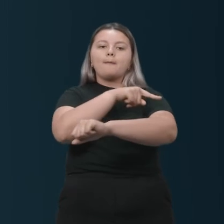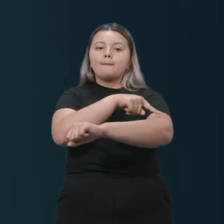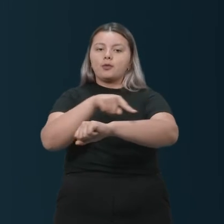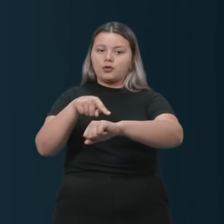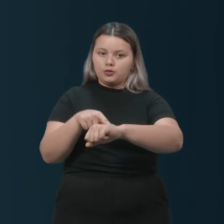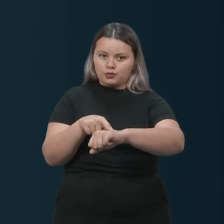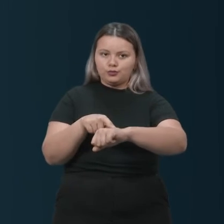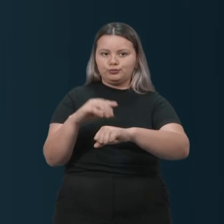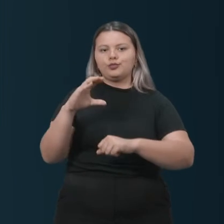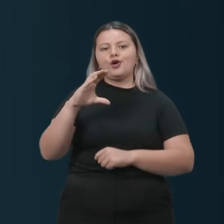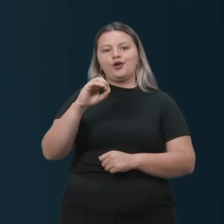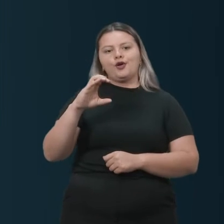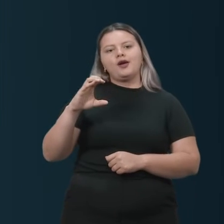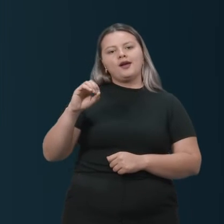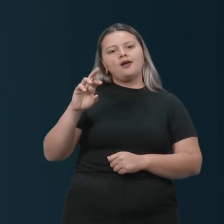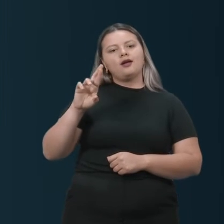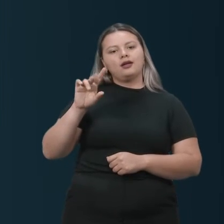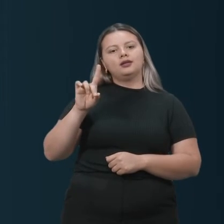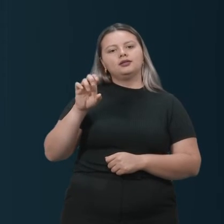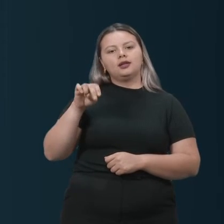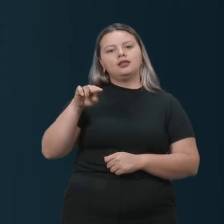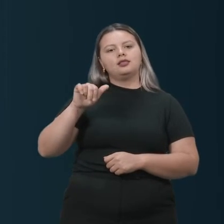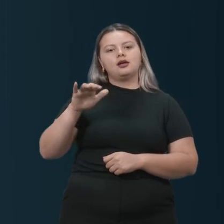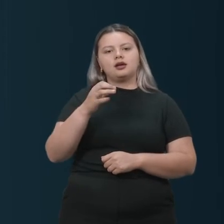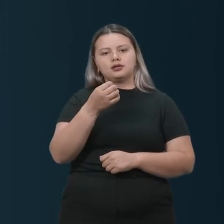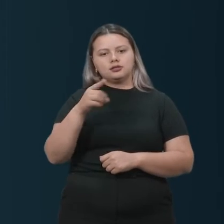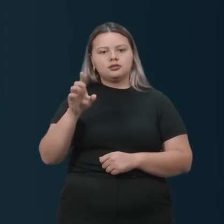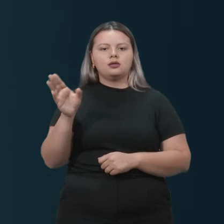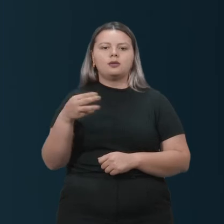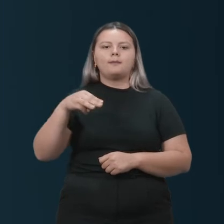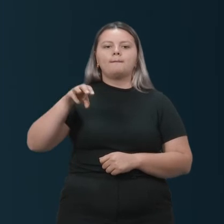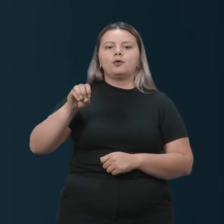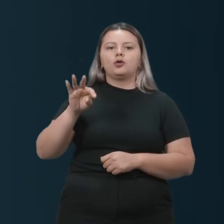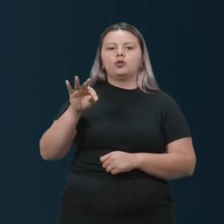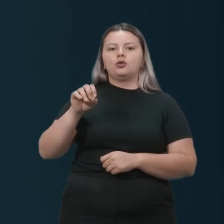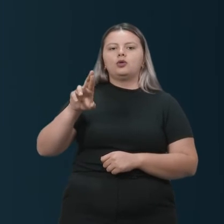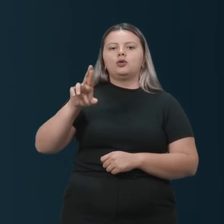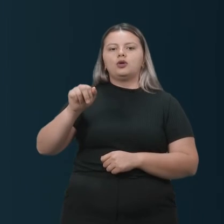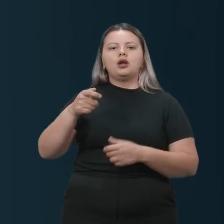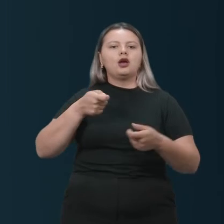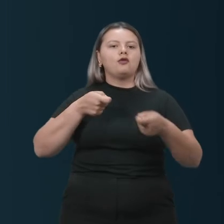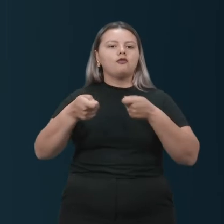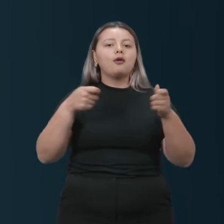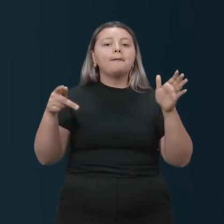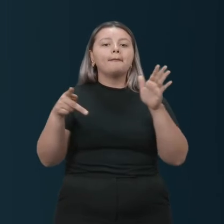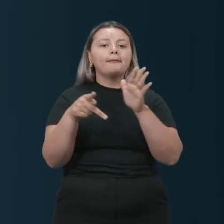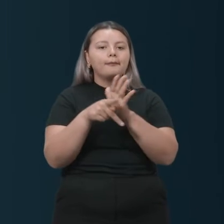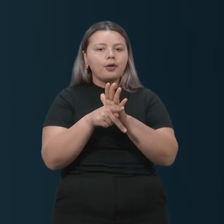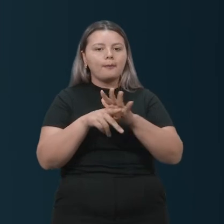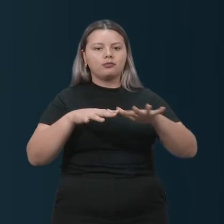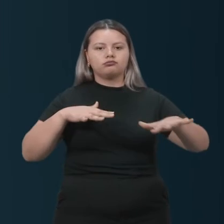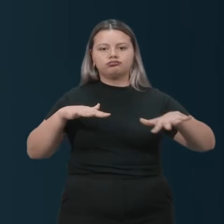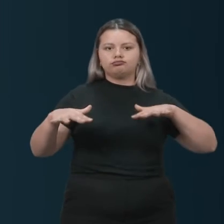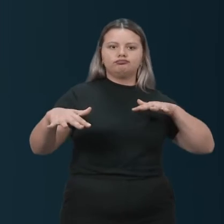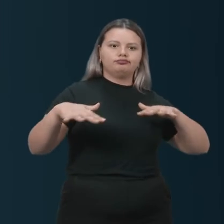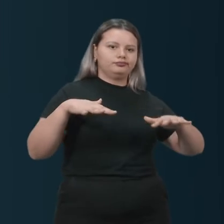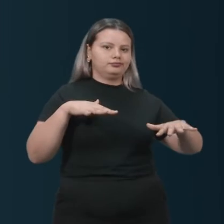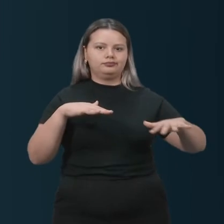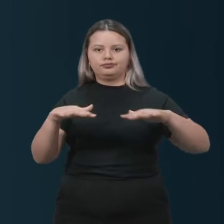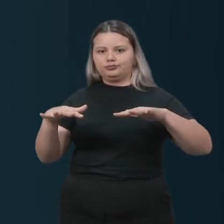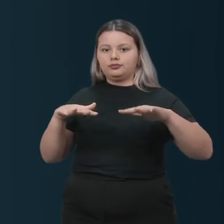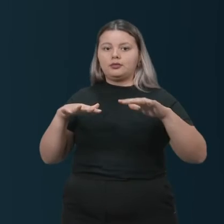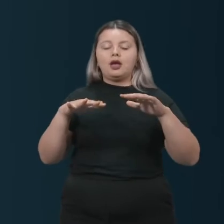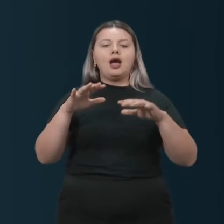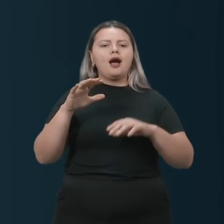da coordenação motora e refinamento de movimentos. Antigamente, achava-se que o cerebelo